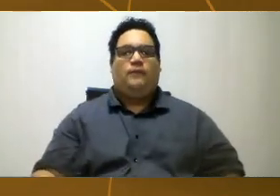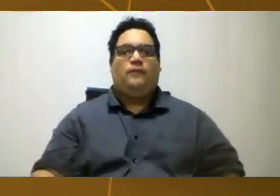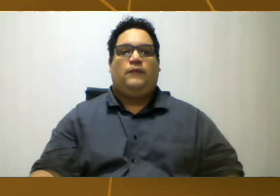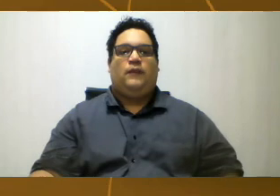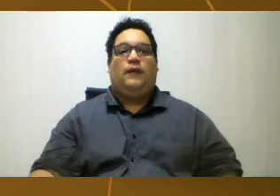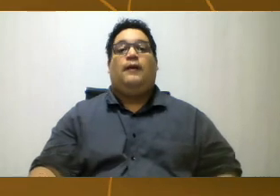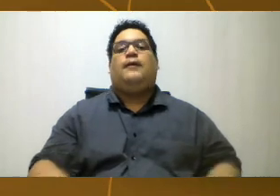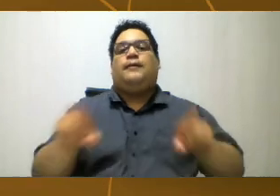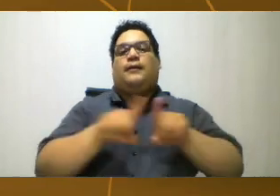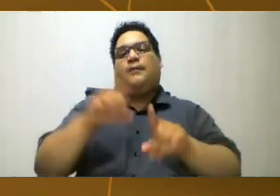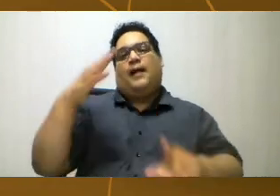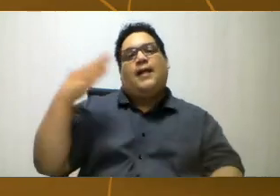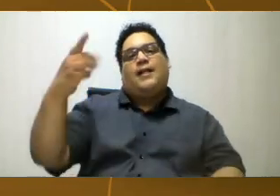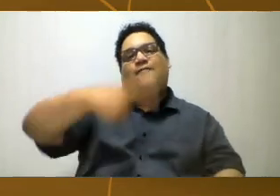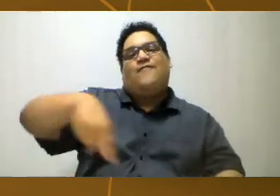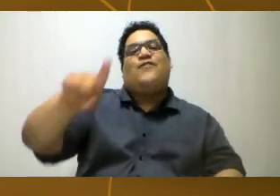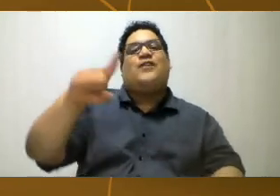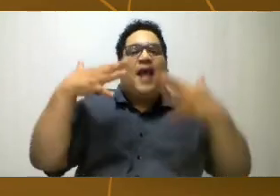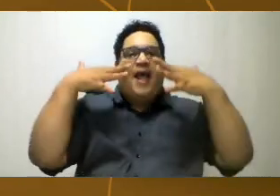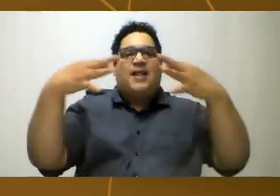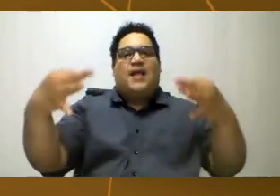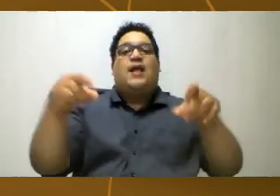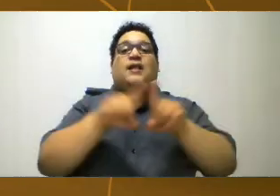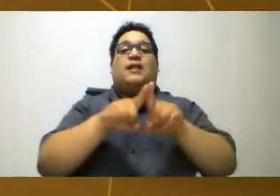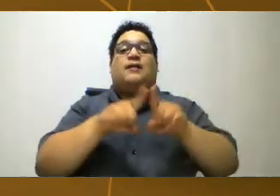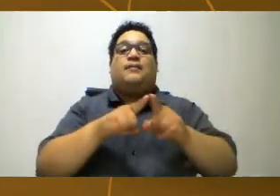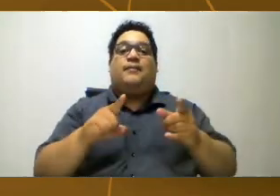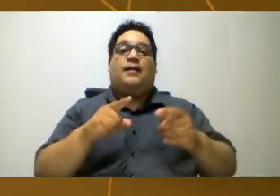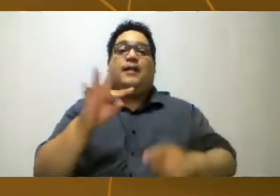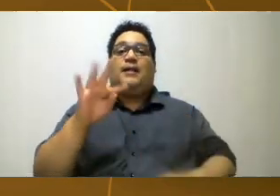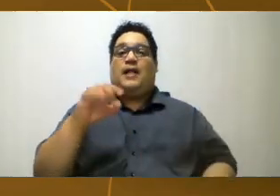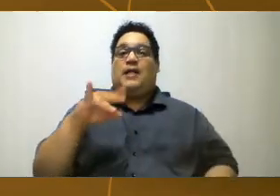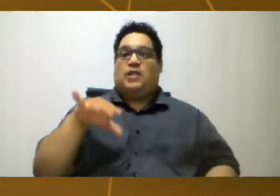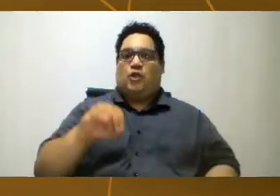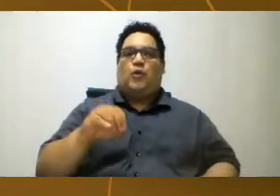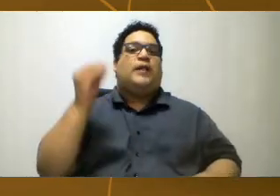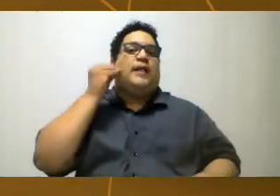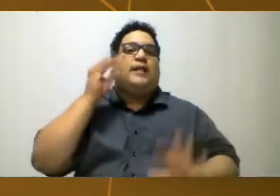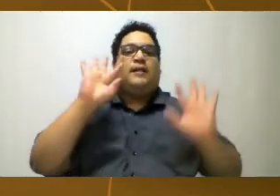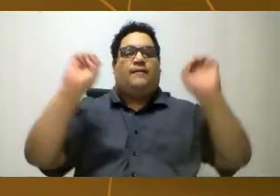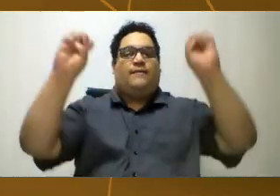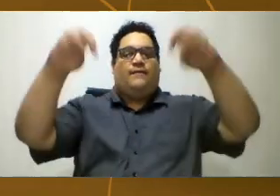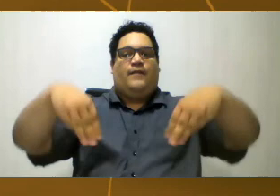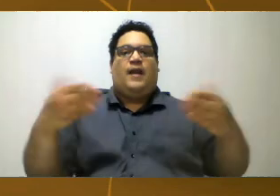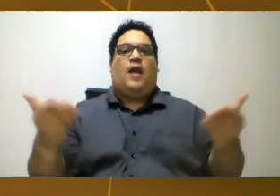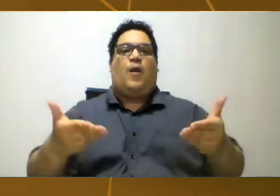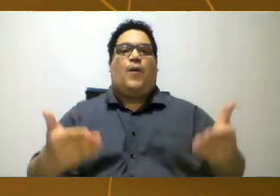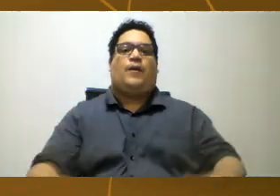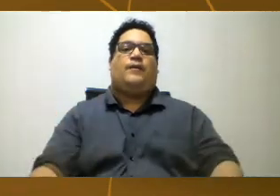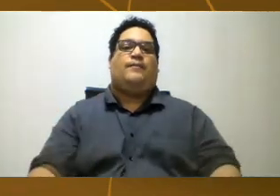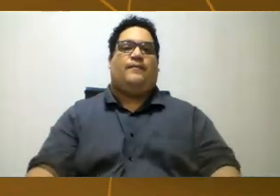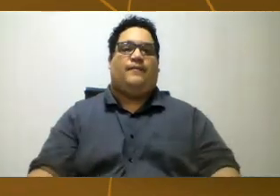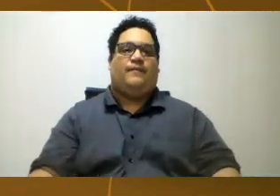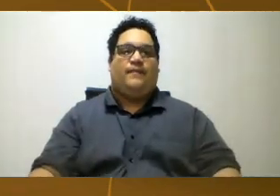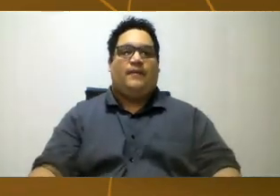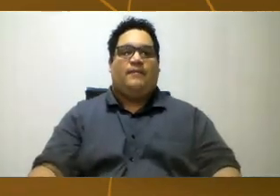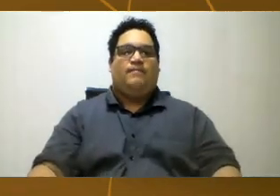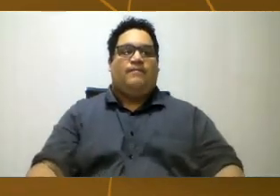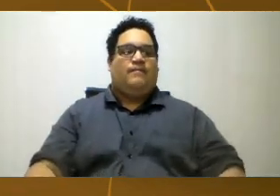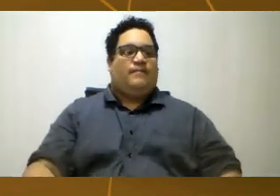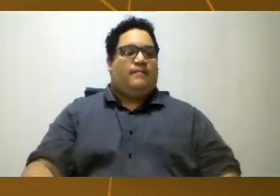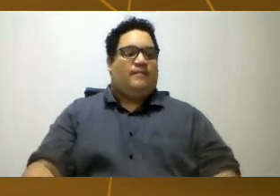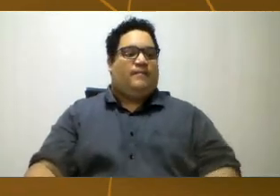Basicamente isso, agradecer a atenção de todos, passar a palavra para a Tess também e a gente fazer um encerramento. Que nem você colocou, né? A